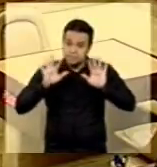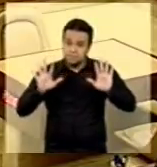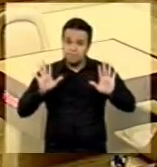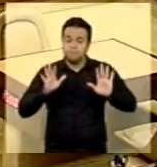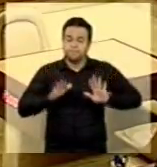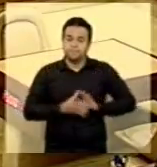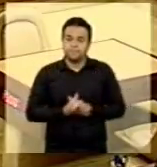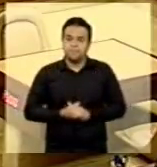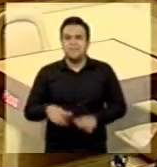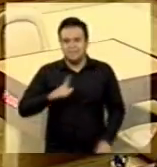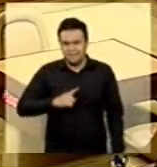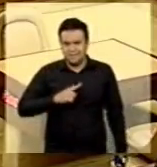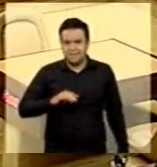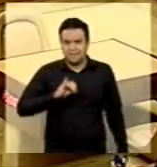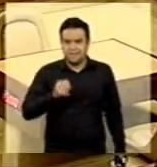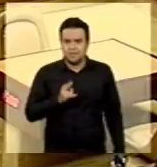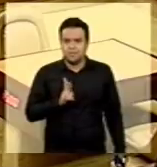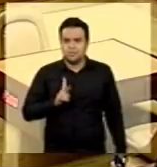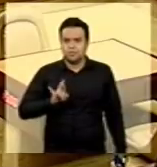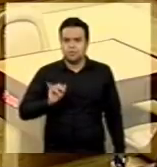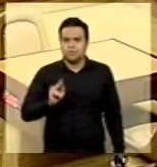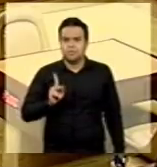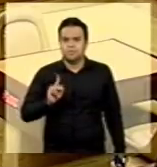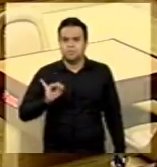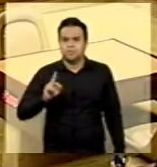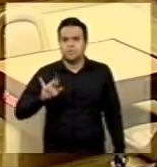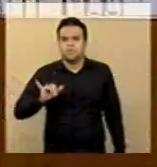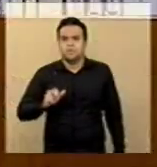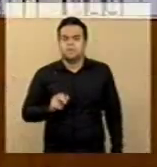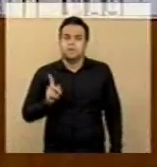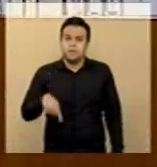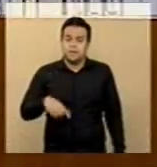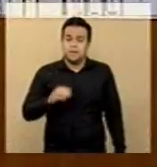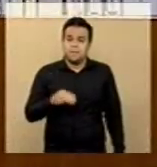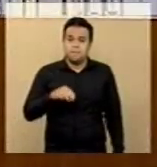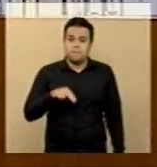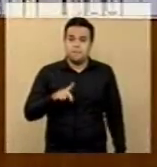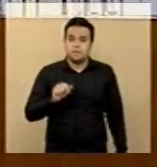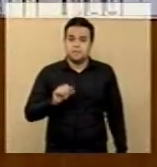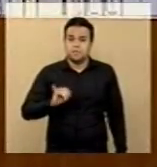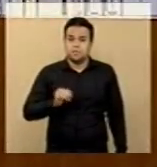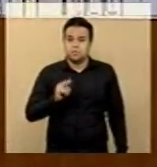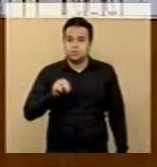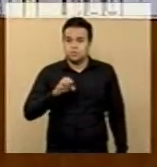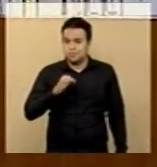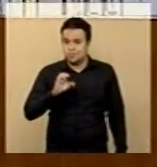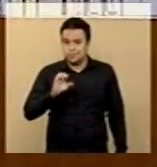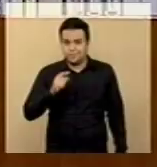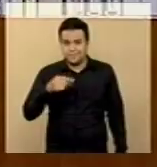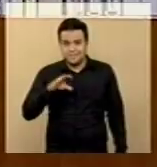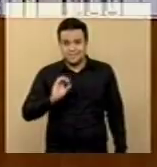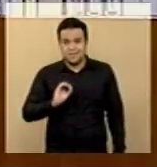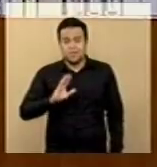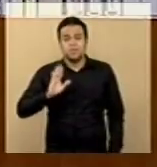jurisprudência, até mesmo, por exemplo, em casos de mandado de injunção, em que se chegou a questionar aqui, mas já está